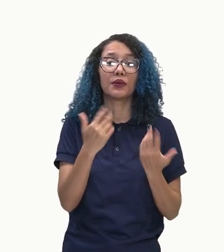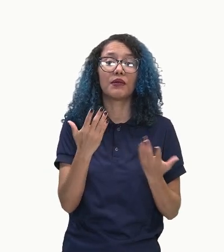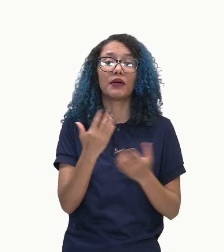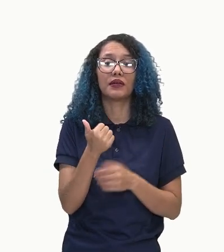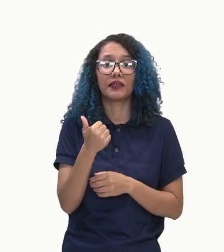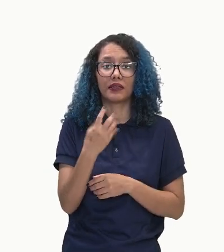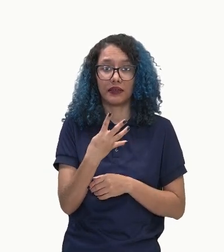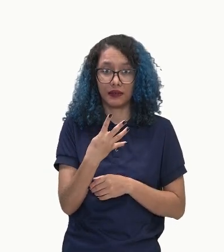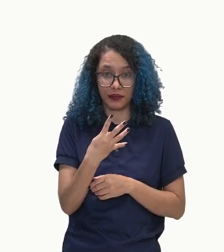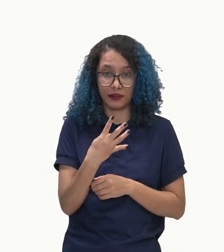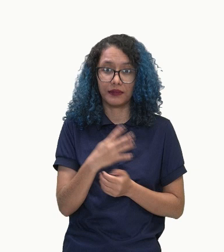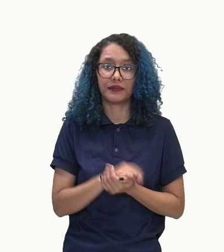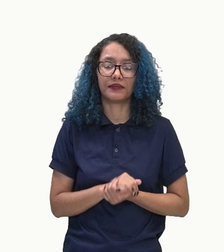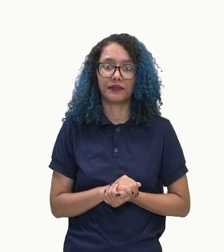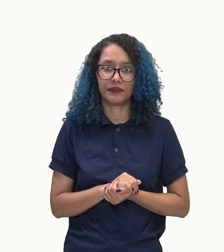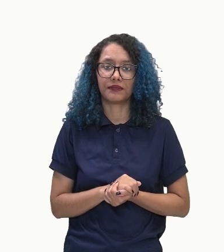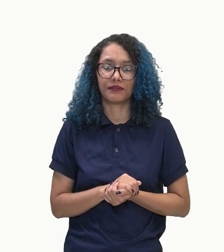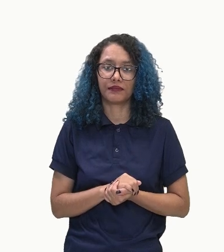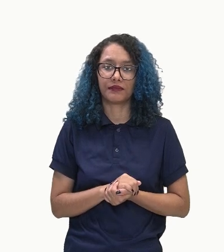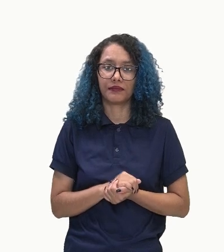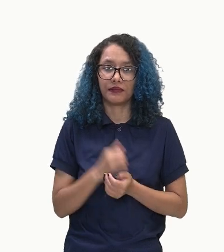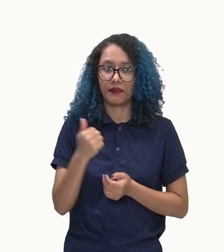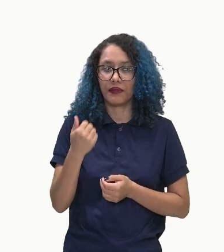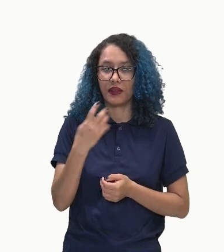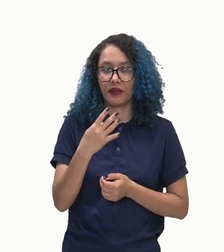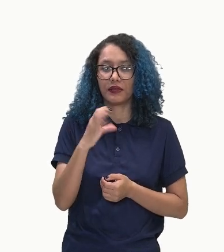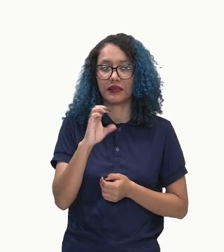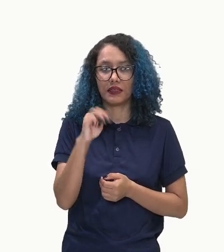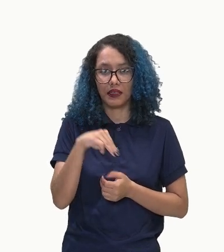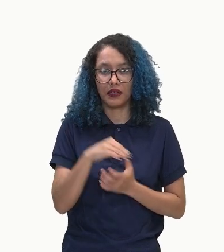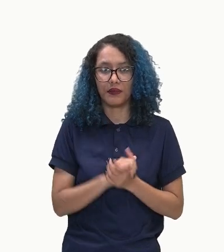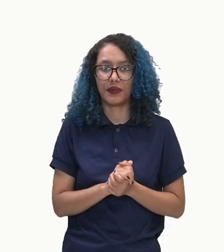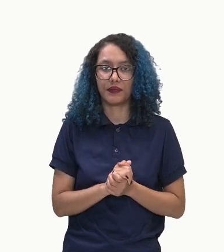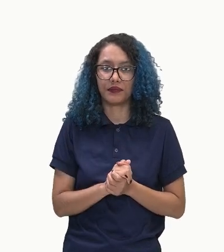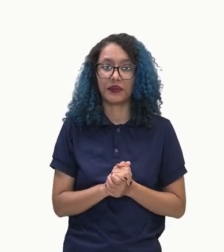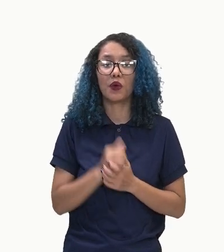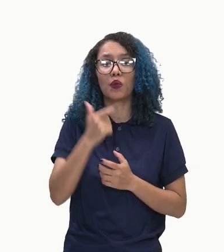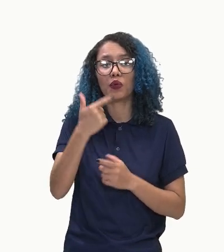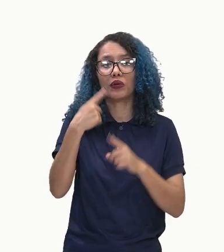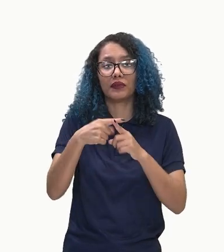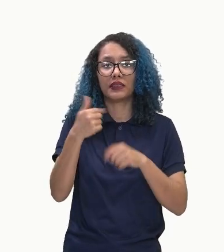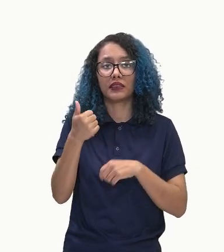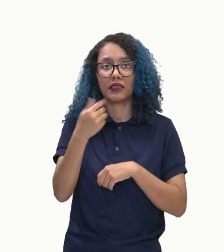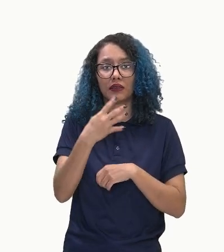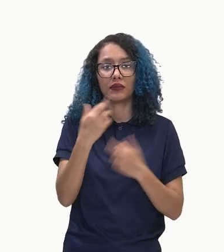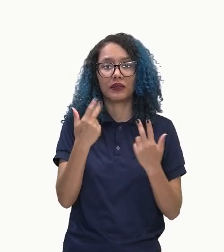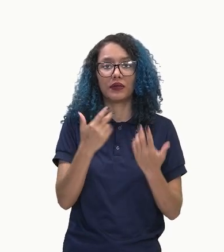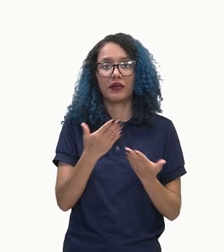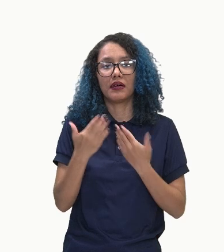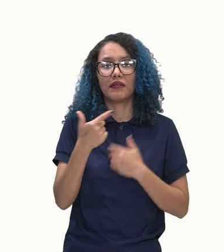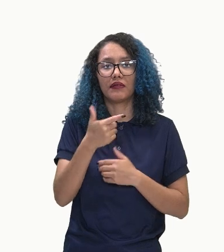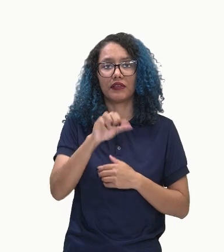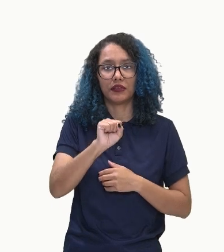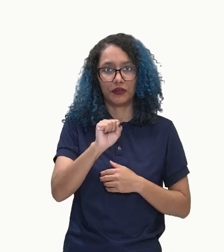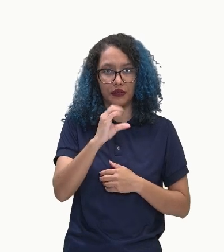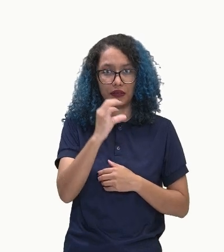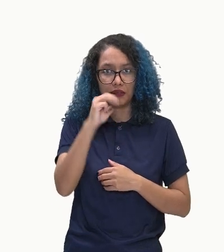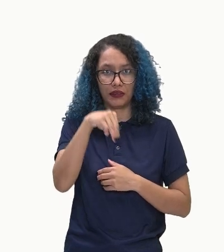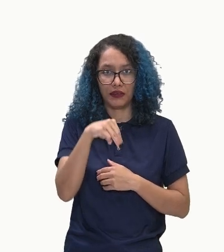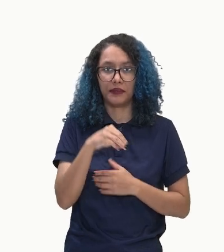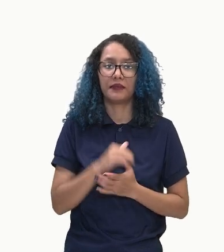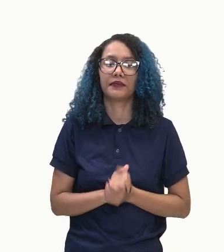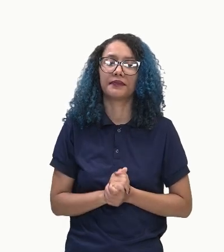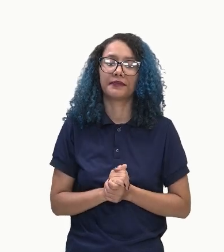é 14 centímetros. Então nós vamos ter 2 vezes 14, 28